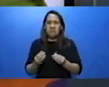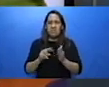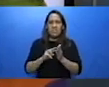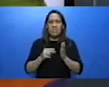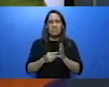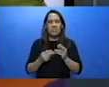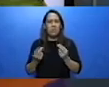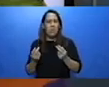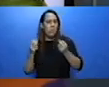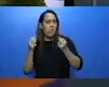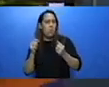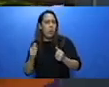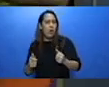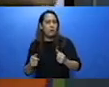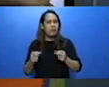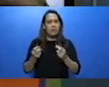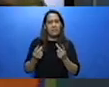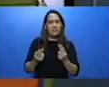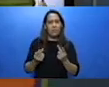significam a mesma coisa.